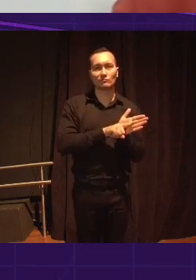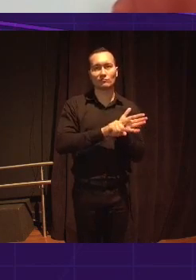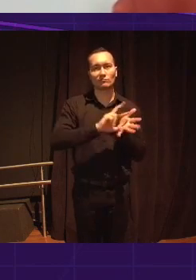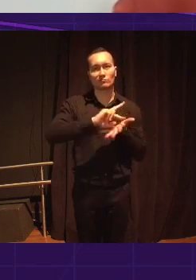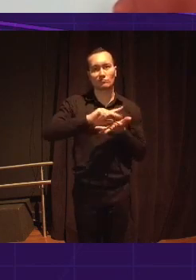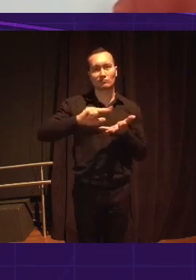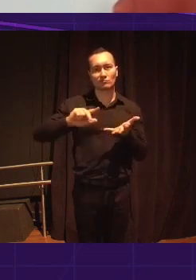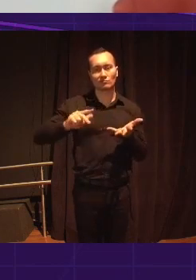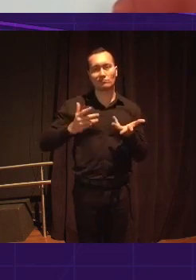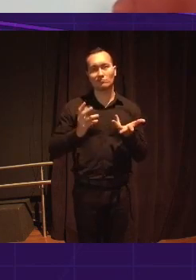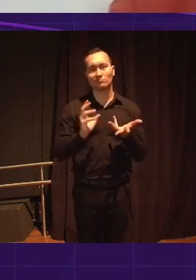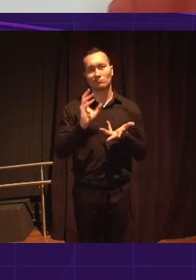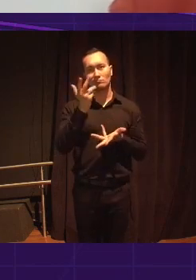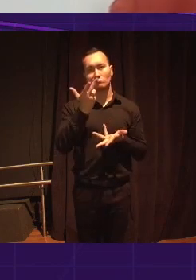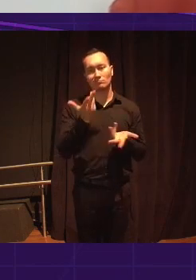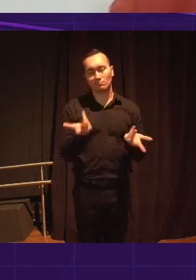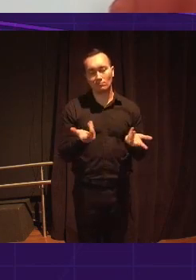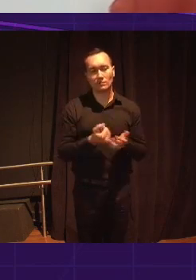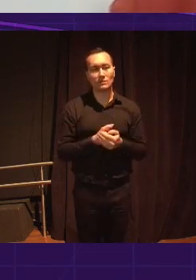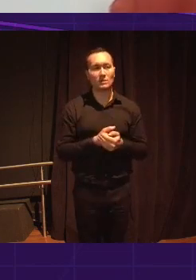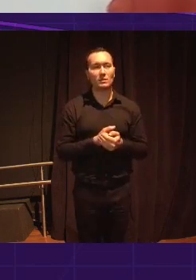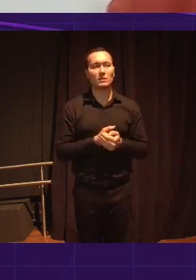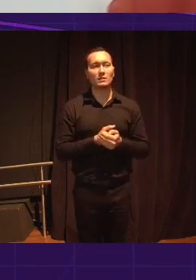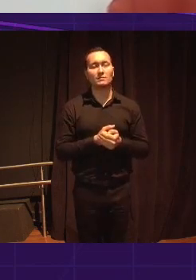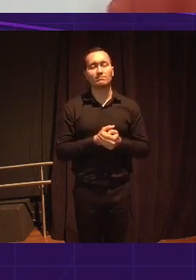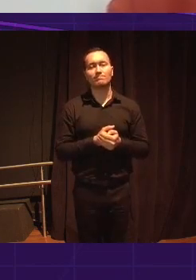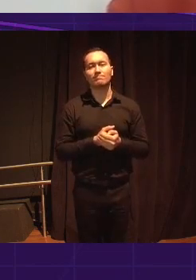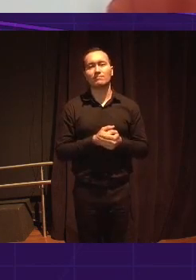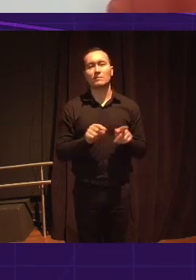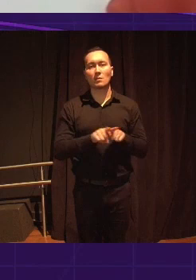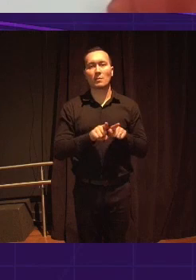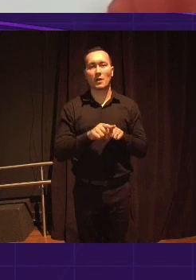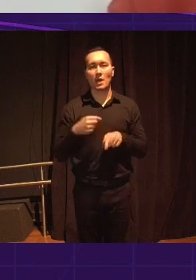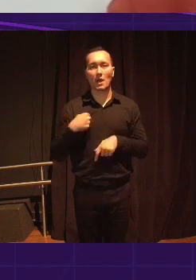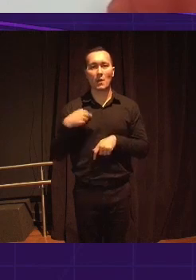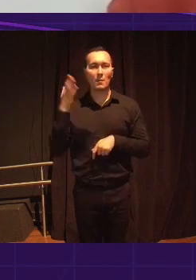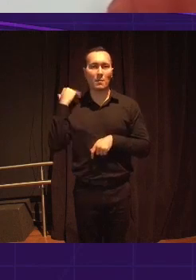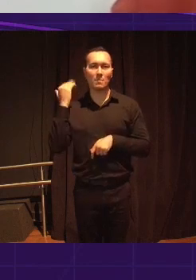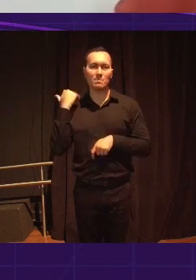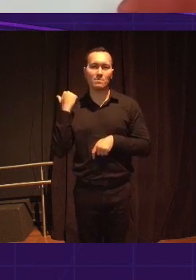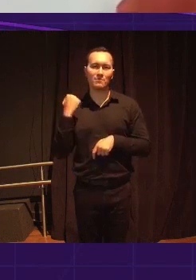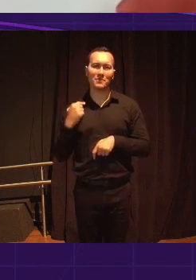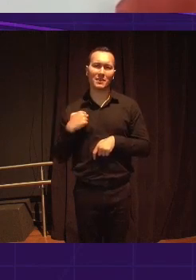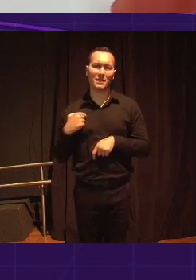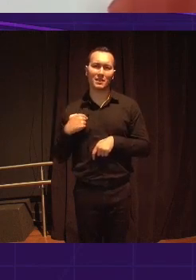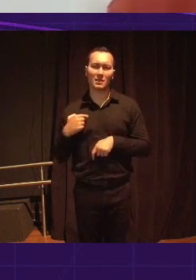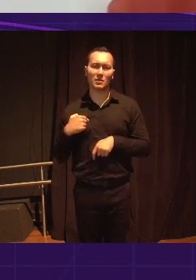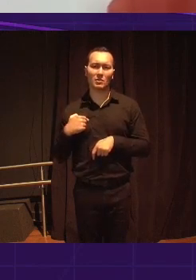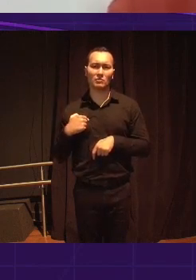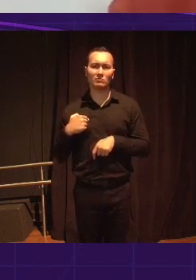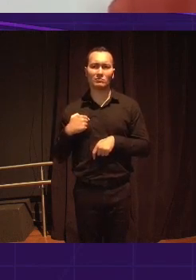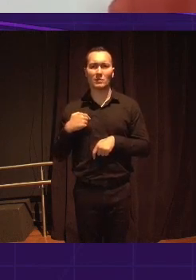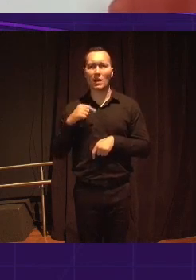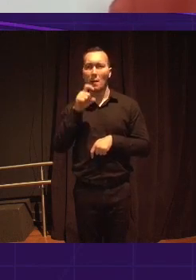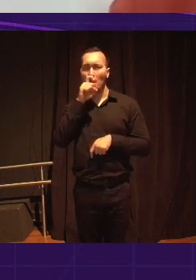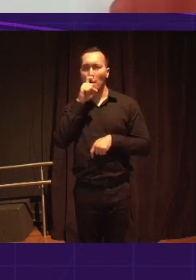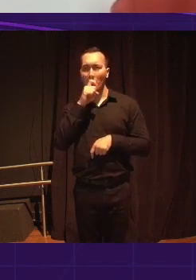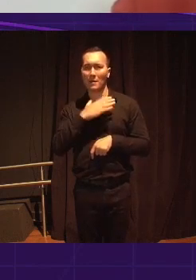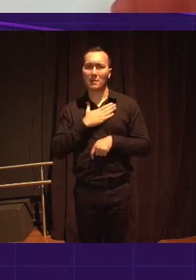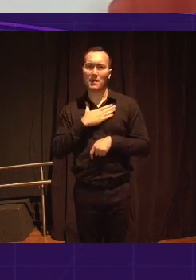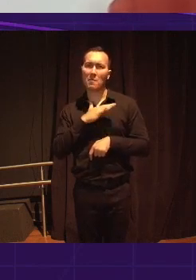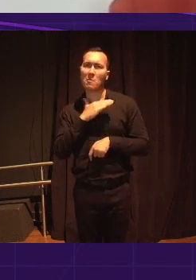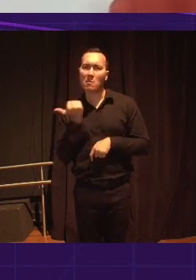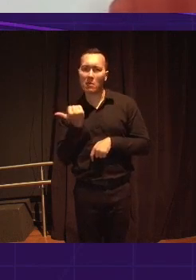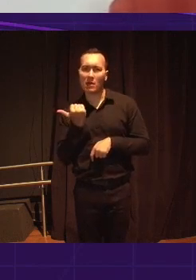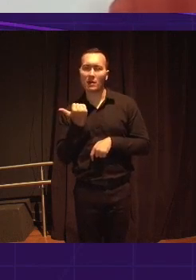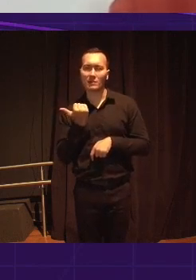né? E eu também, muito, muito nova, como eu disse no início, perdi meu pai, e eu acho que essa